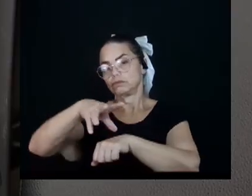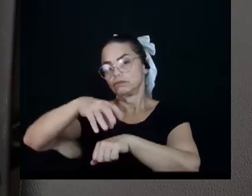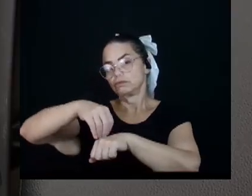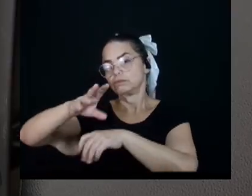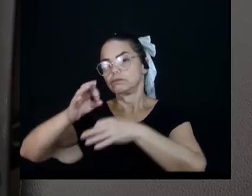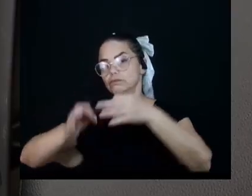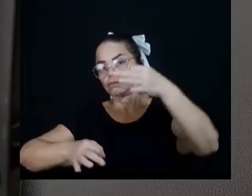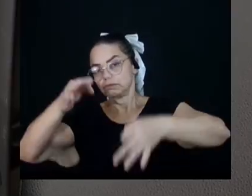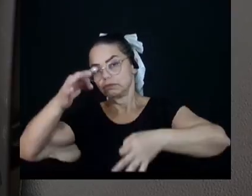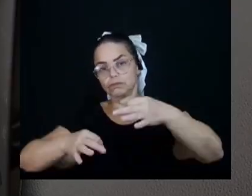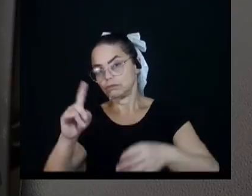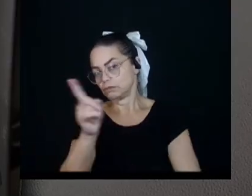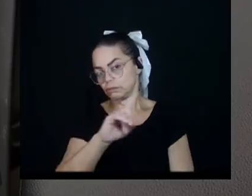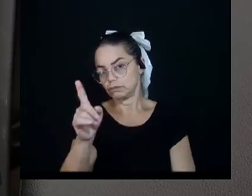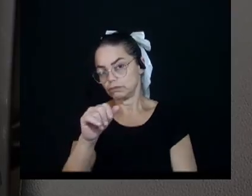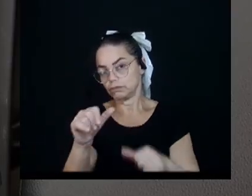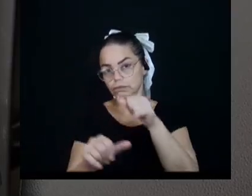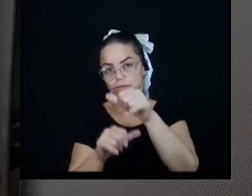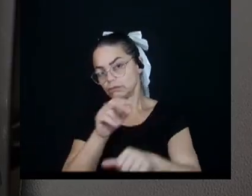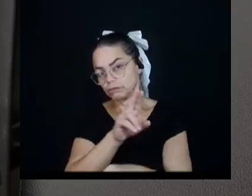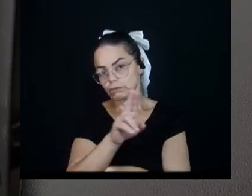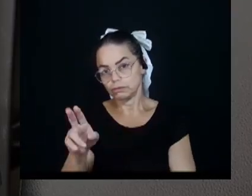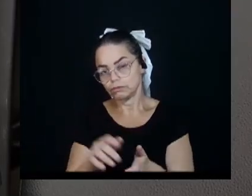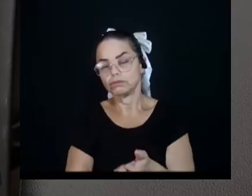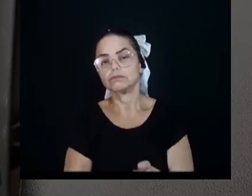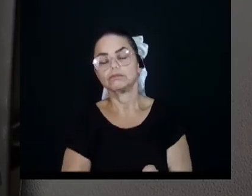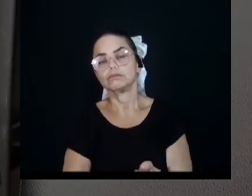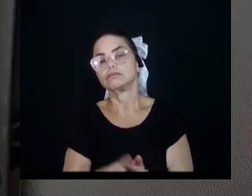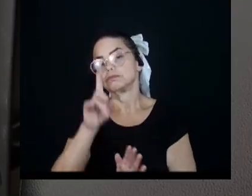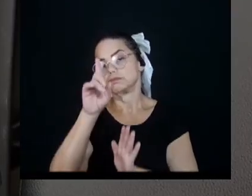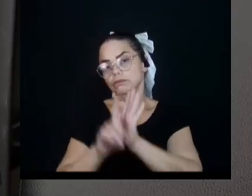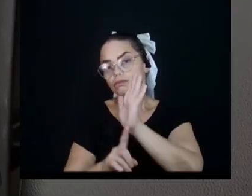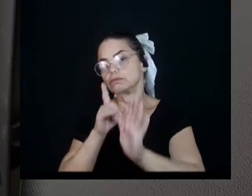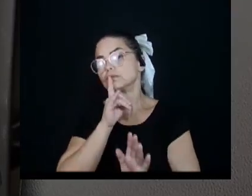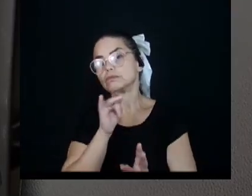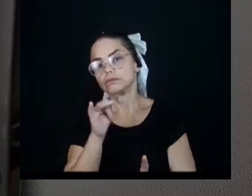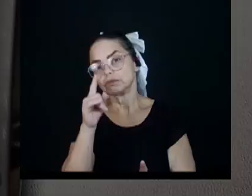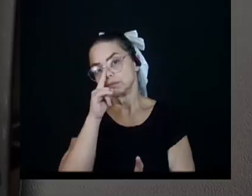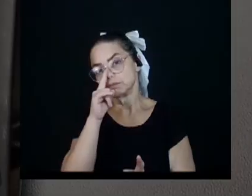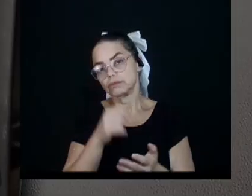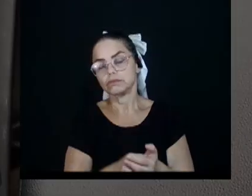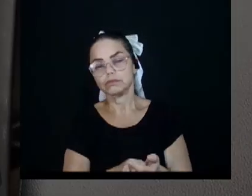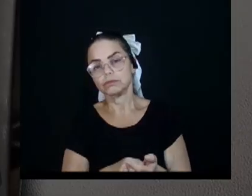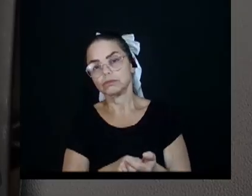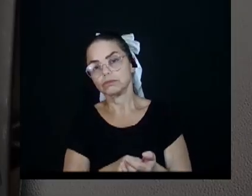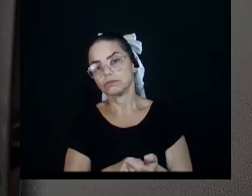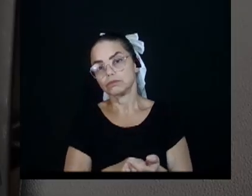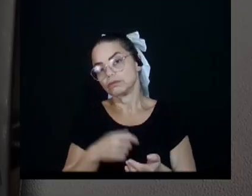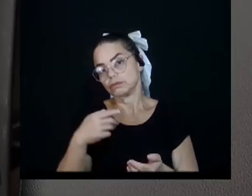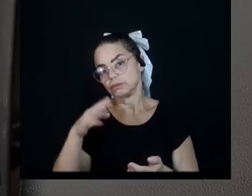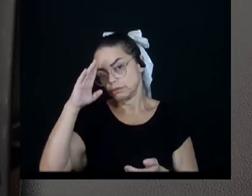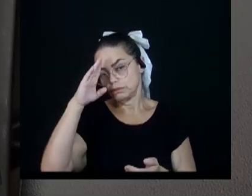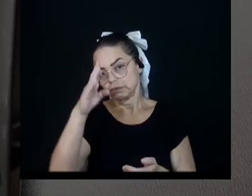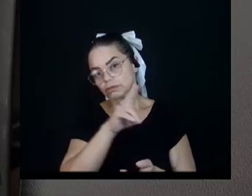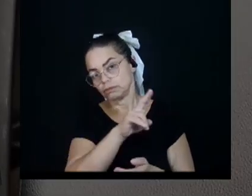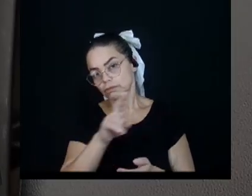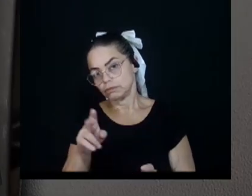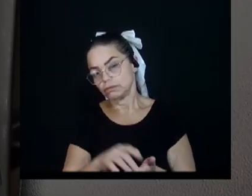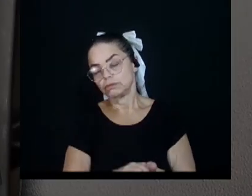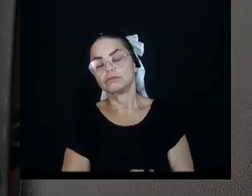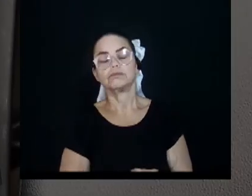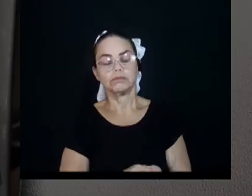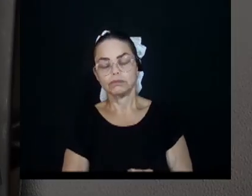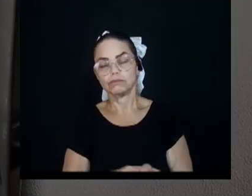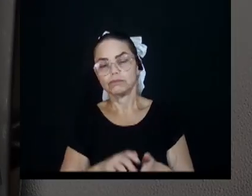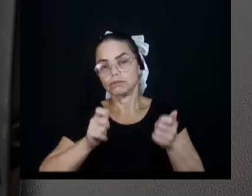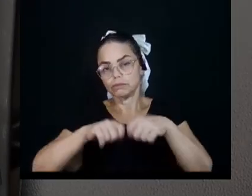mude o nome, mas é um direito do pai e da mãe, caso principalmente o nome seja um nome que possa ferir